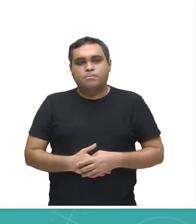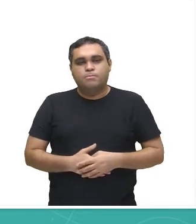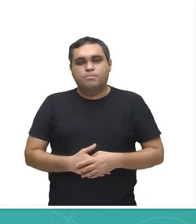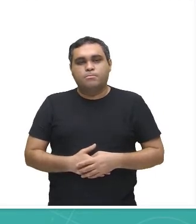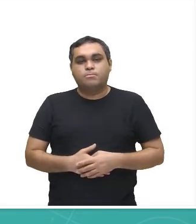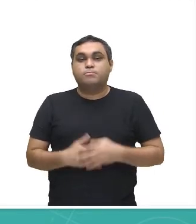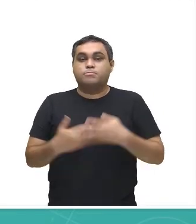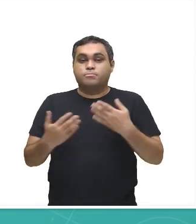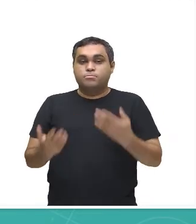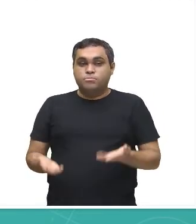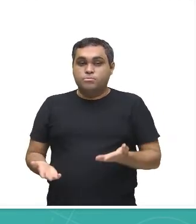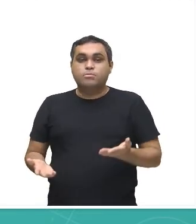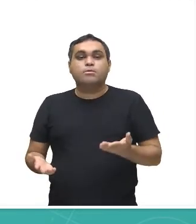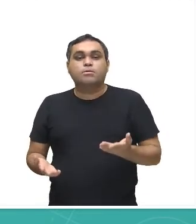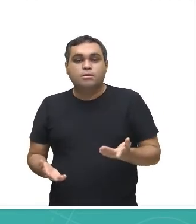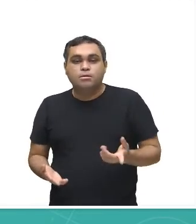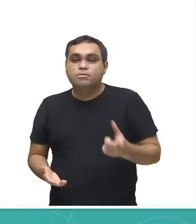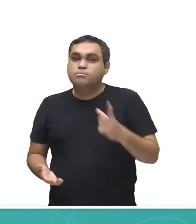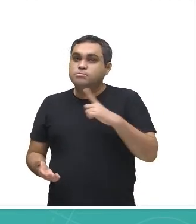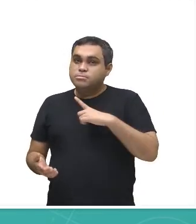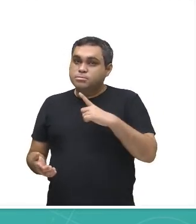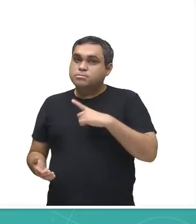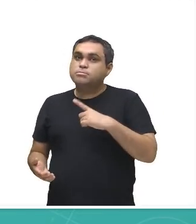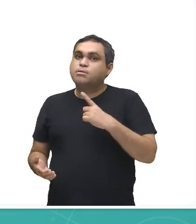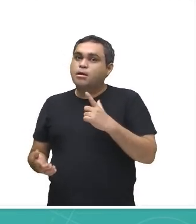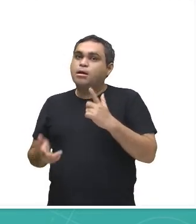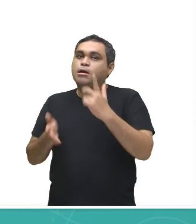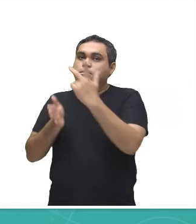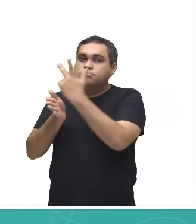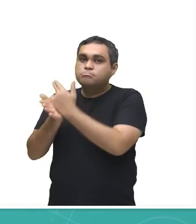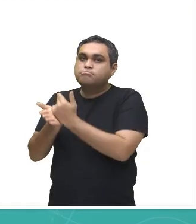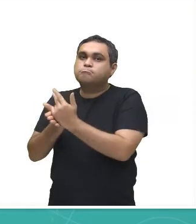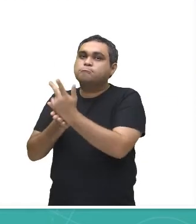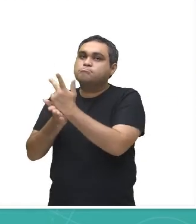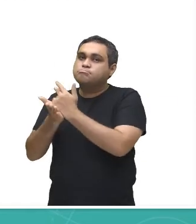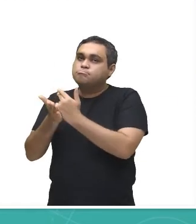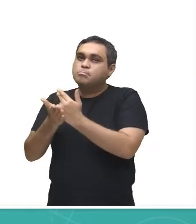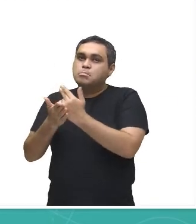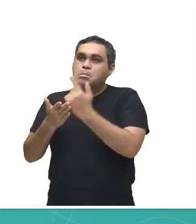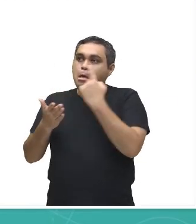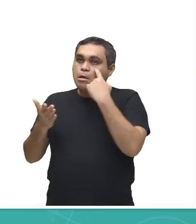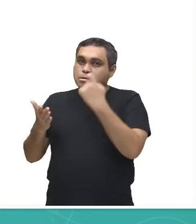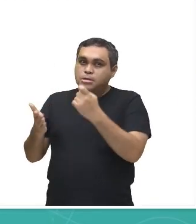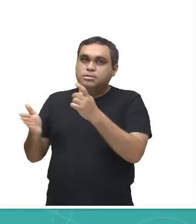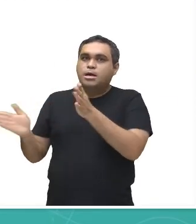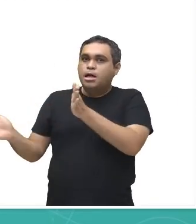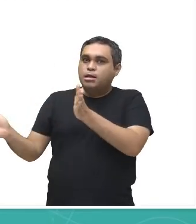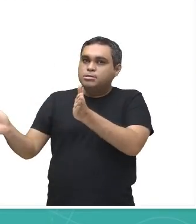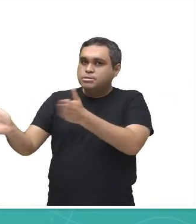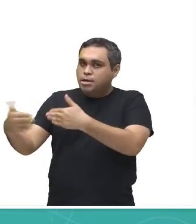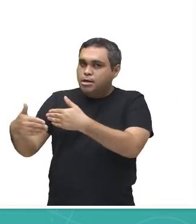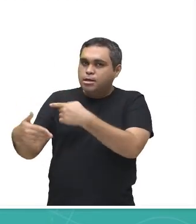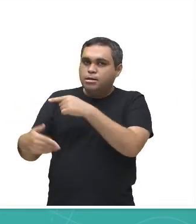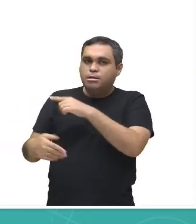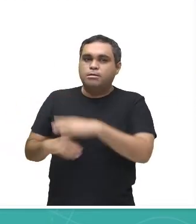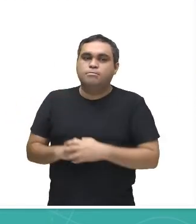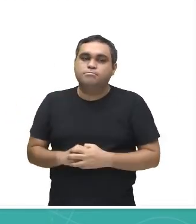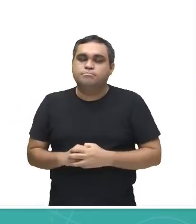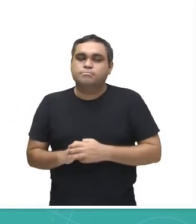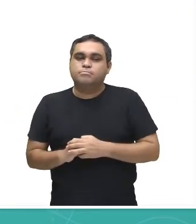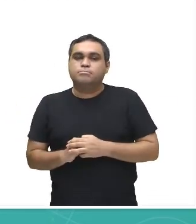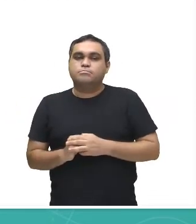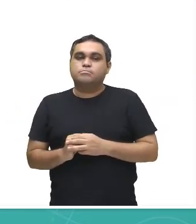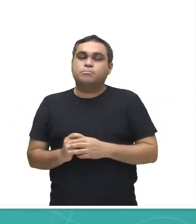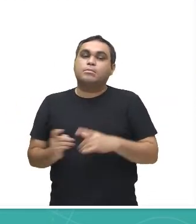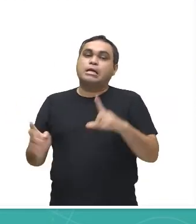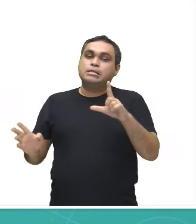There is an interesting picture in the room. Let's see it. Ok? O que está dizendo aqui, né? Que tem